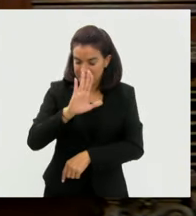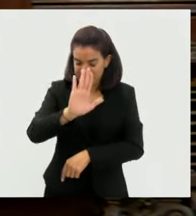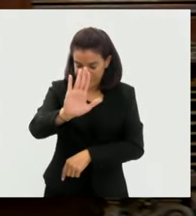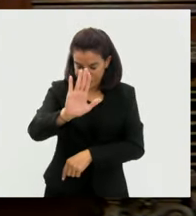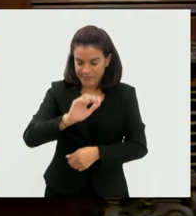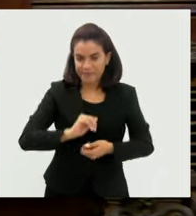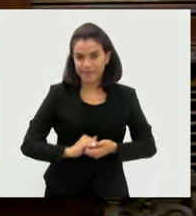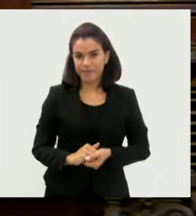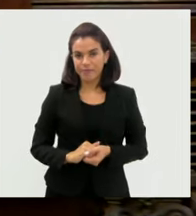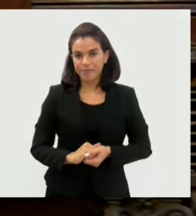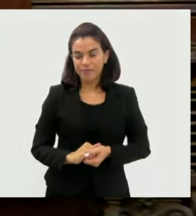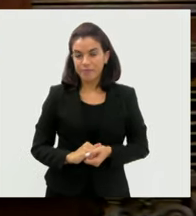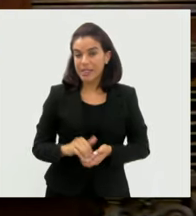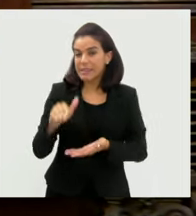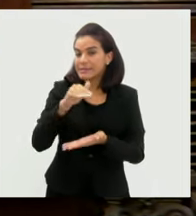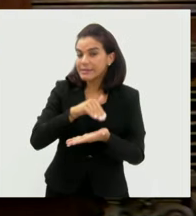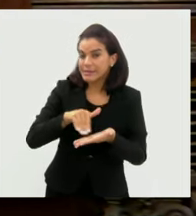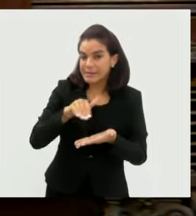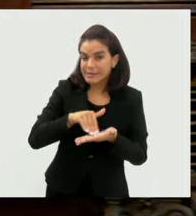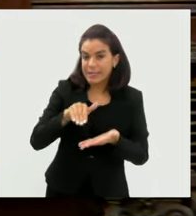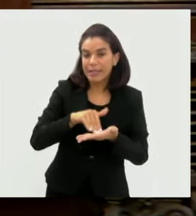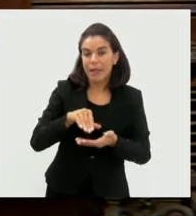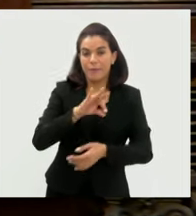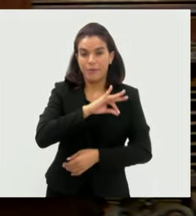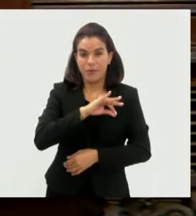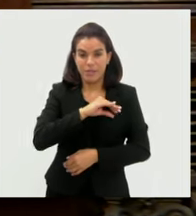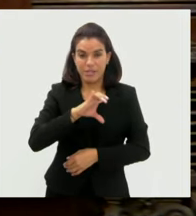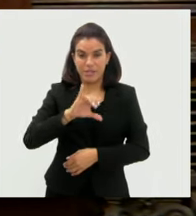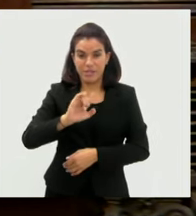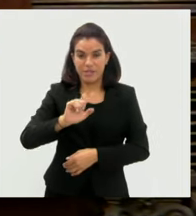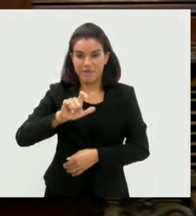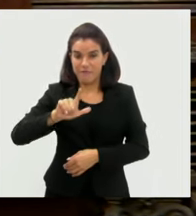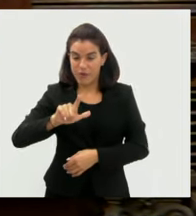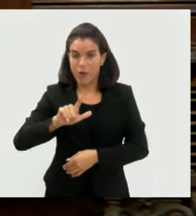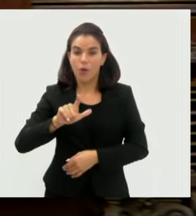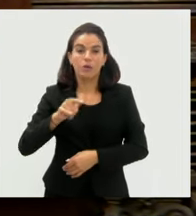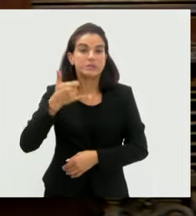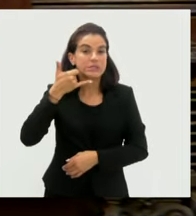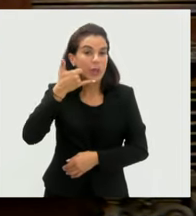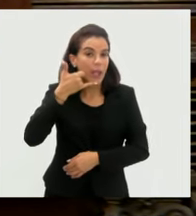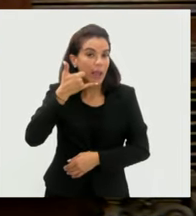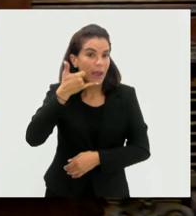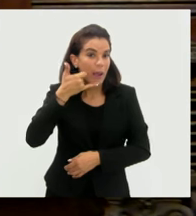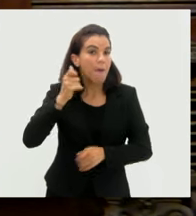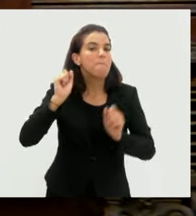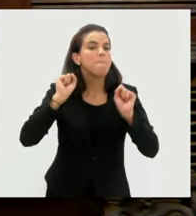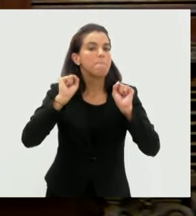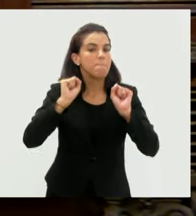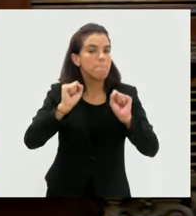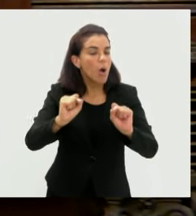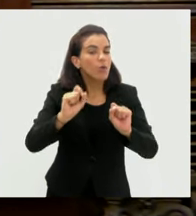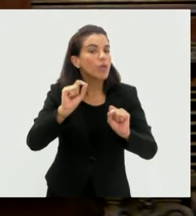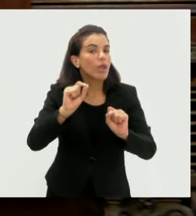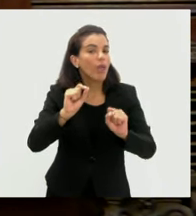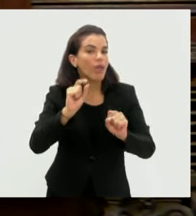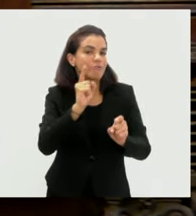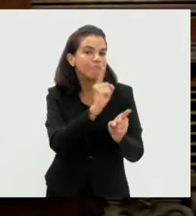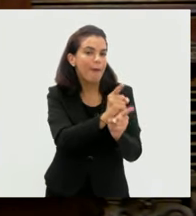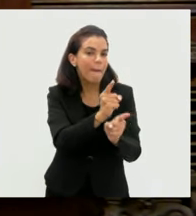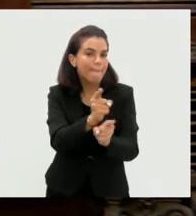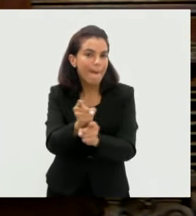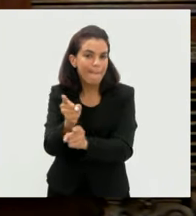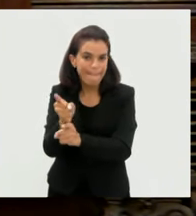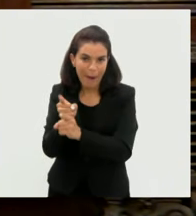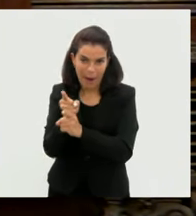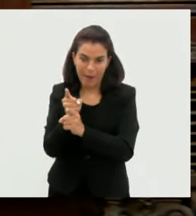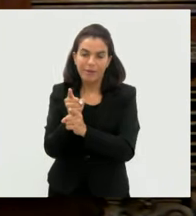Secretário da Polícia Civil diz que o uso de celulares em presídio pode auxiliar investigação. E ela